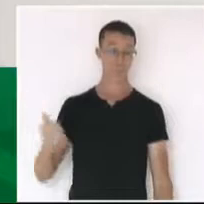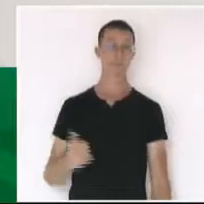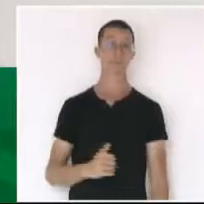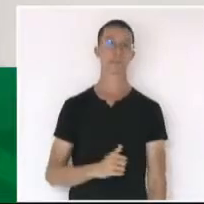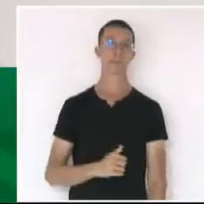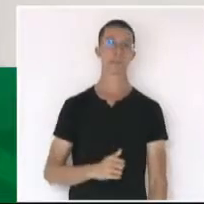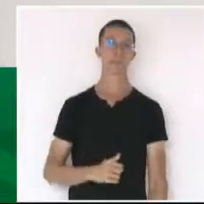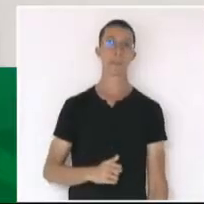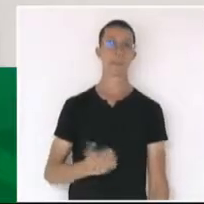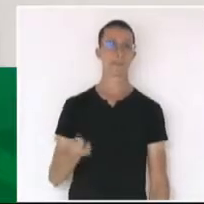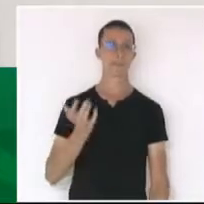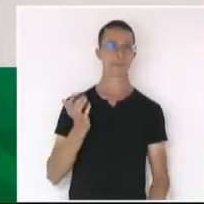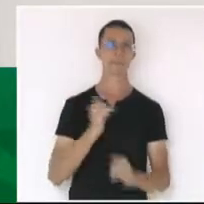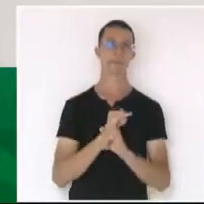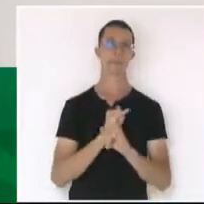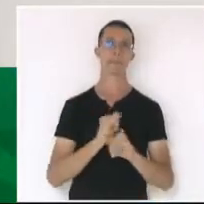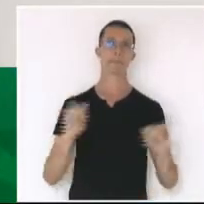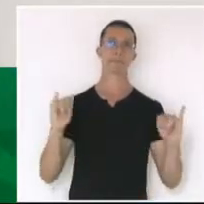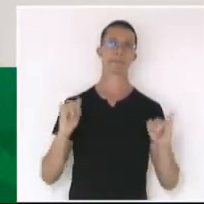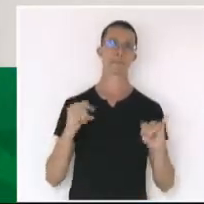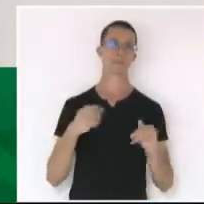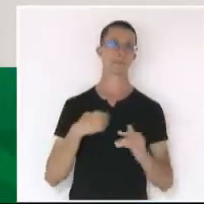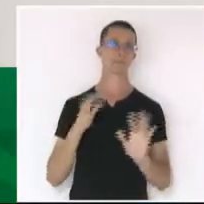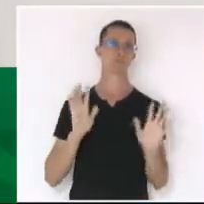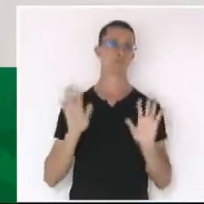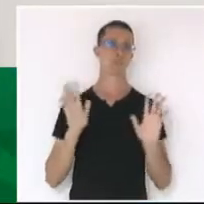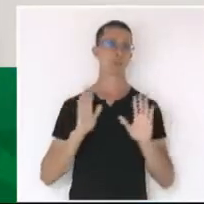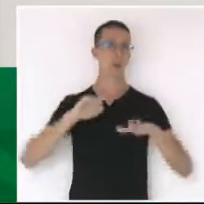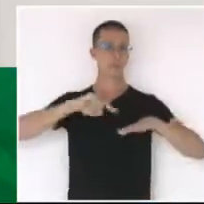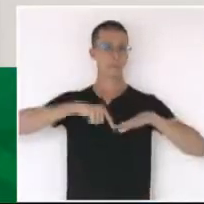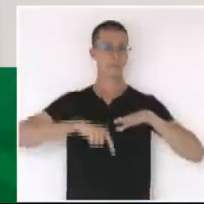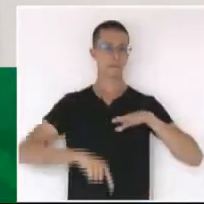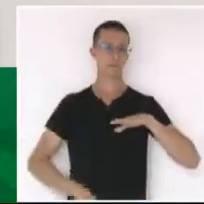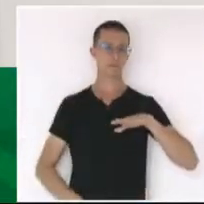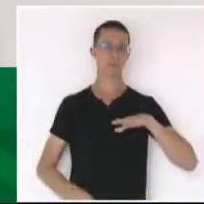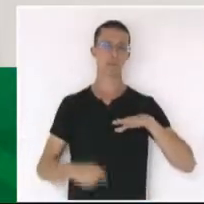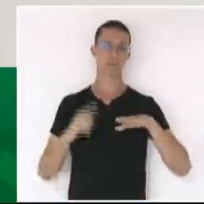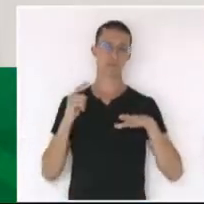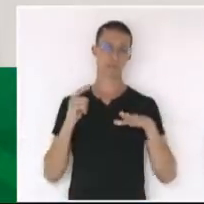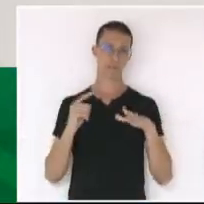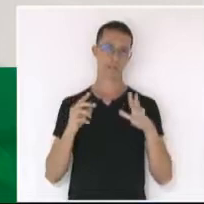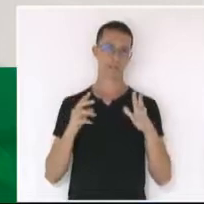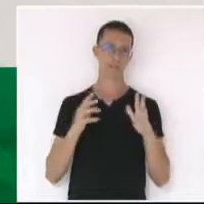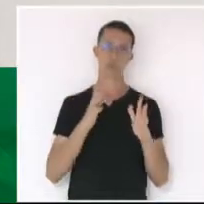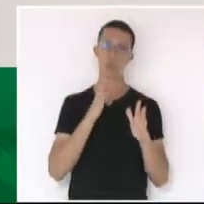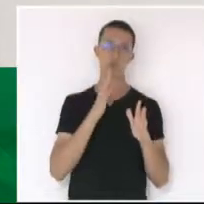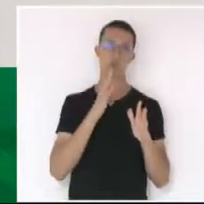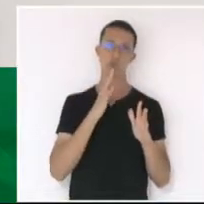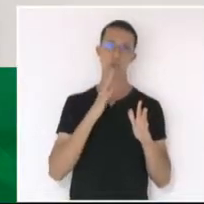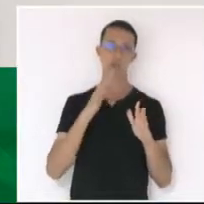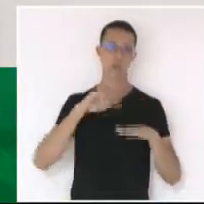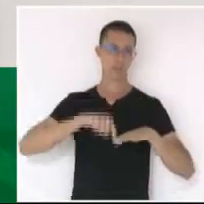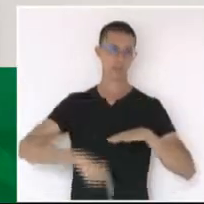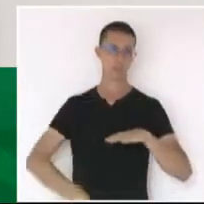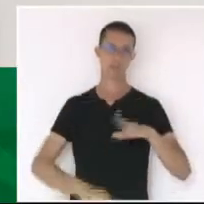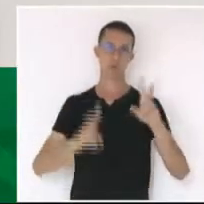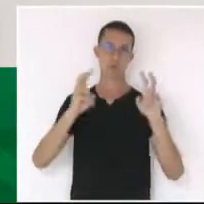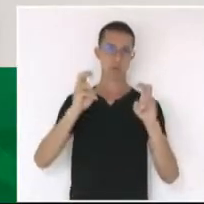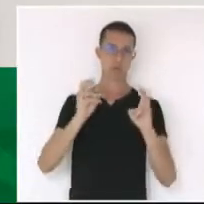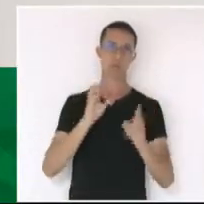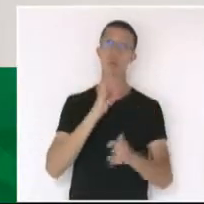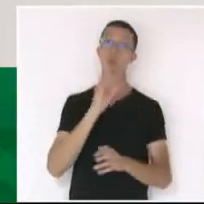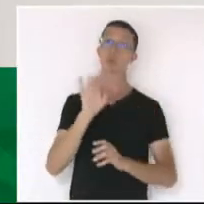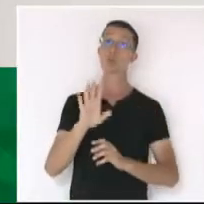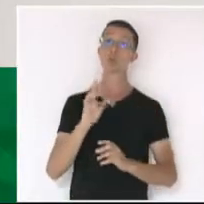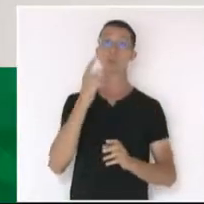eu quero dizer que não ele não vou entrar no mérito da questão porque não conheço o assunto por isso apenas aquilo que é publicado pela